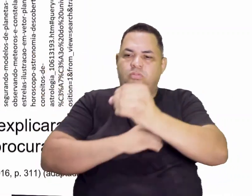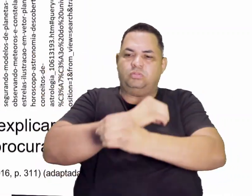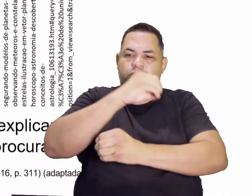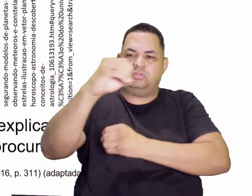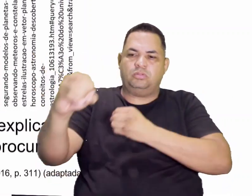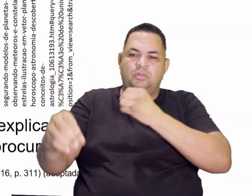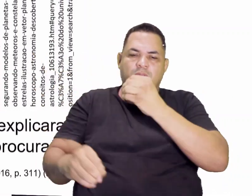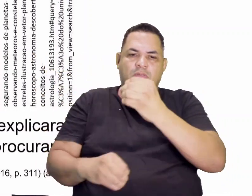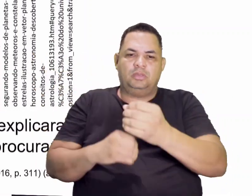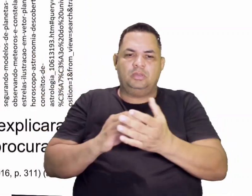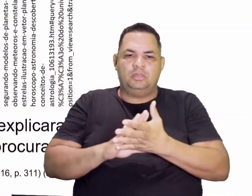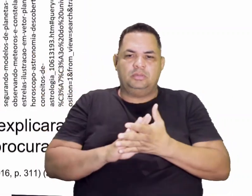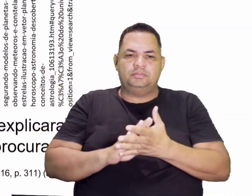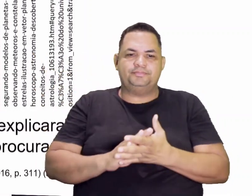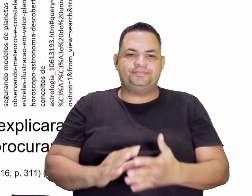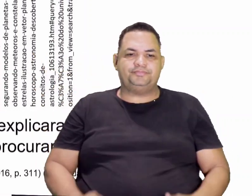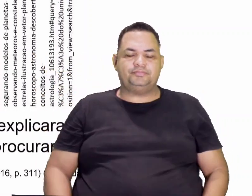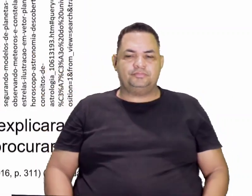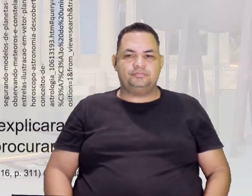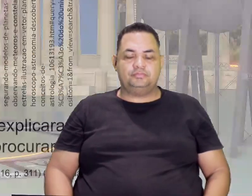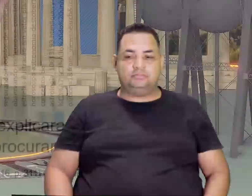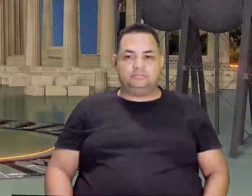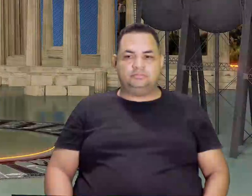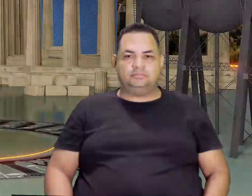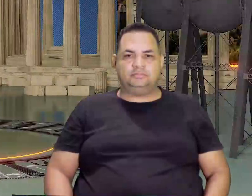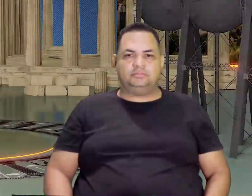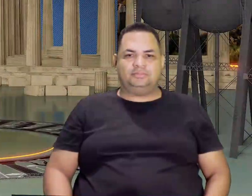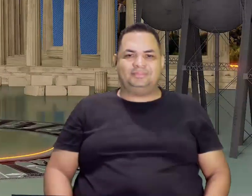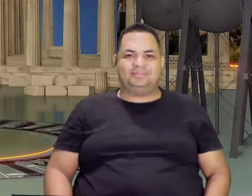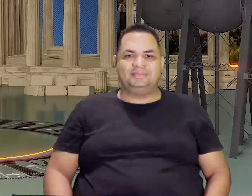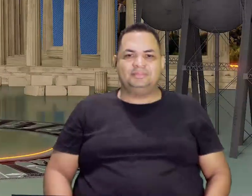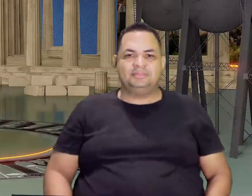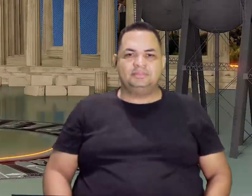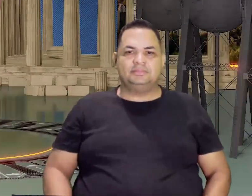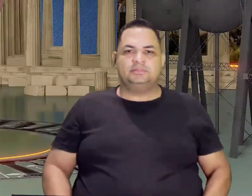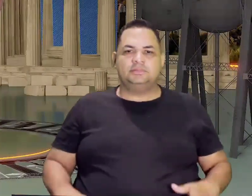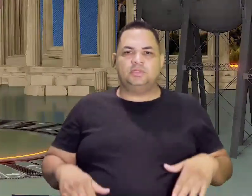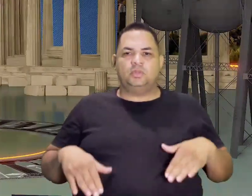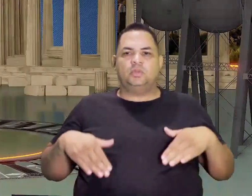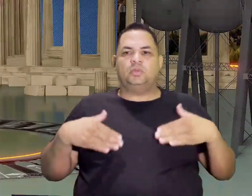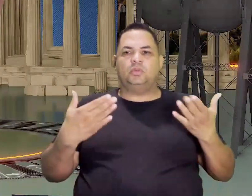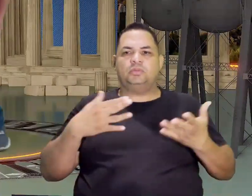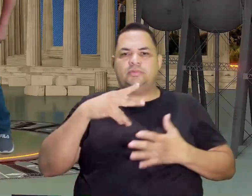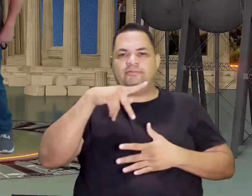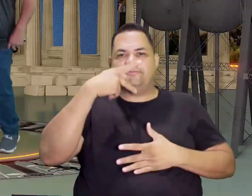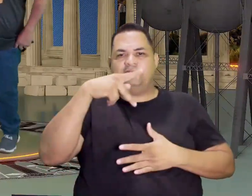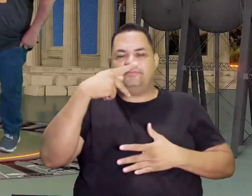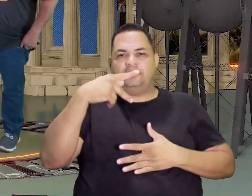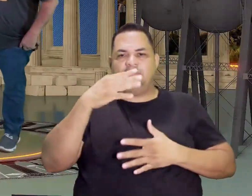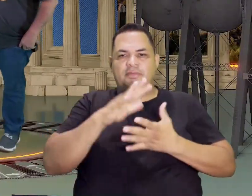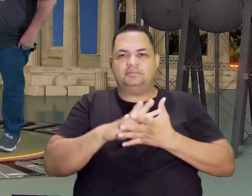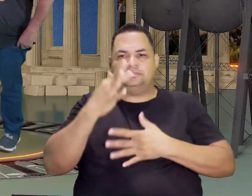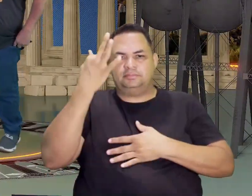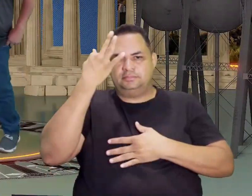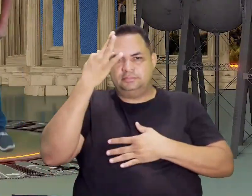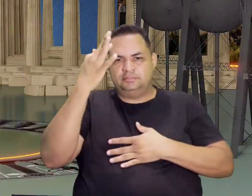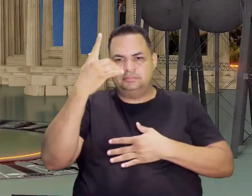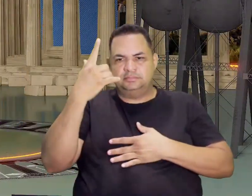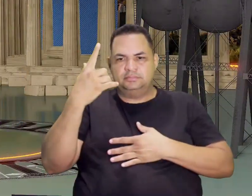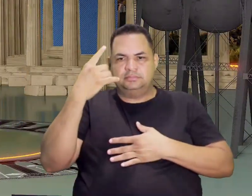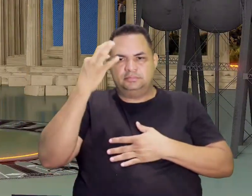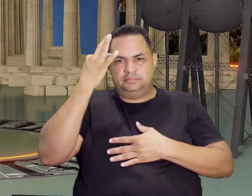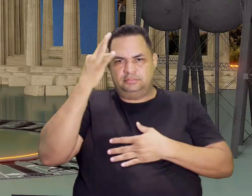vez. Em muitos casos, veja bem, não que quando se fala de filosofia a gente coloca um pouco, olha